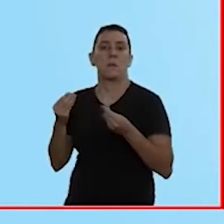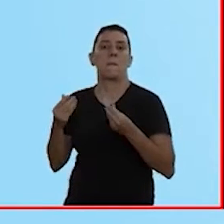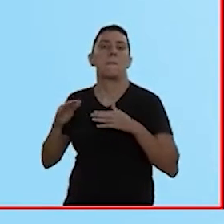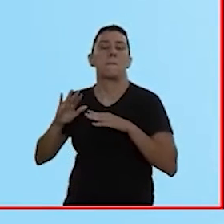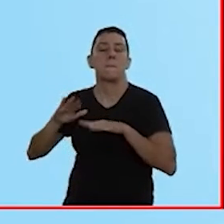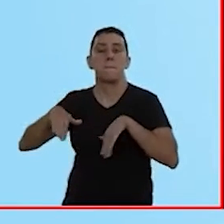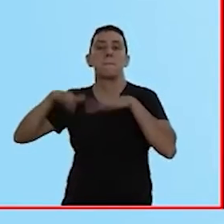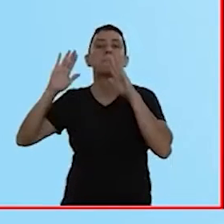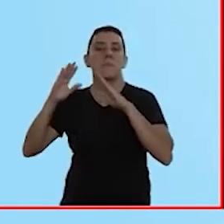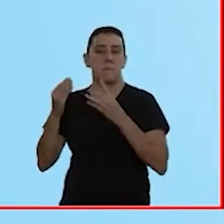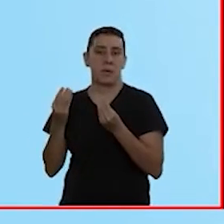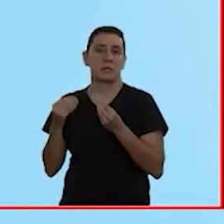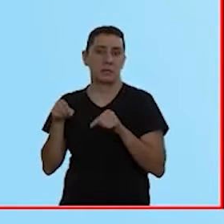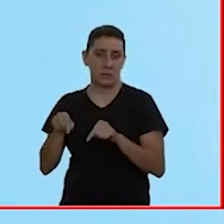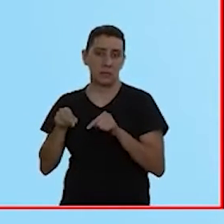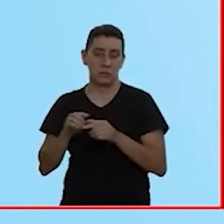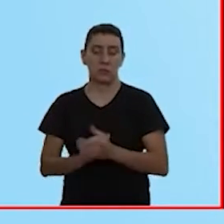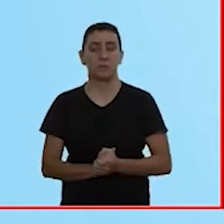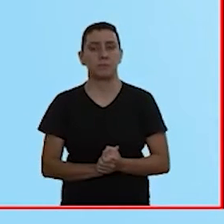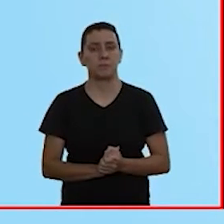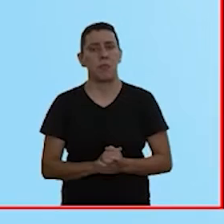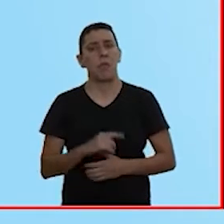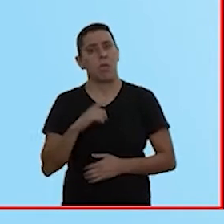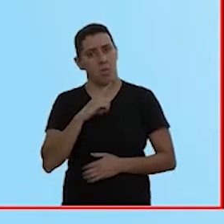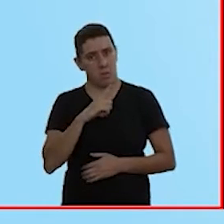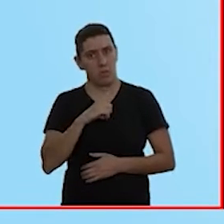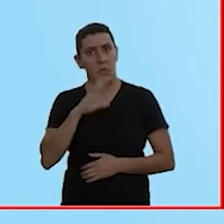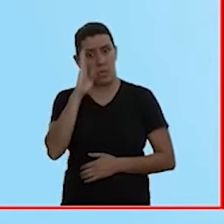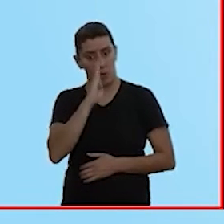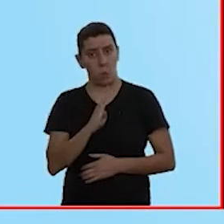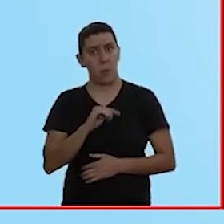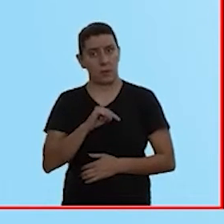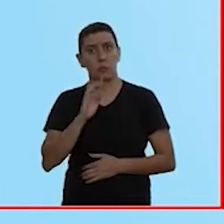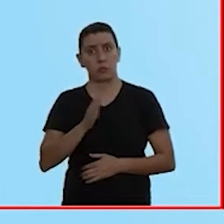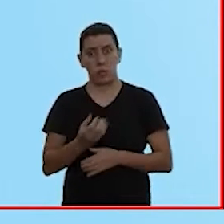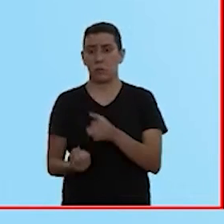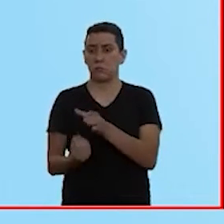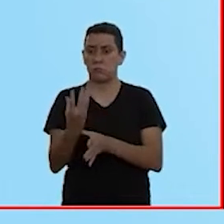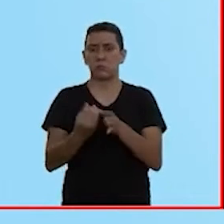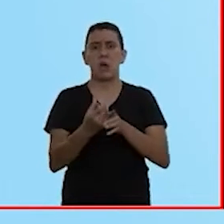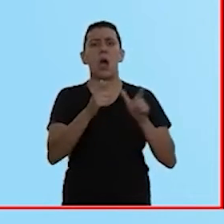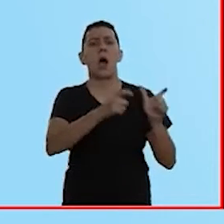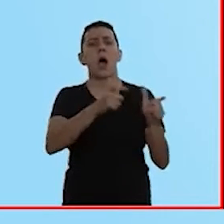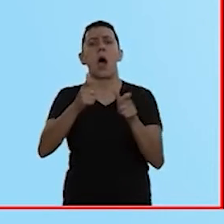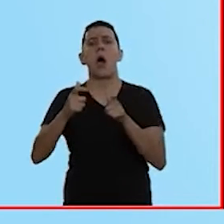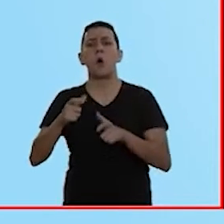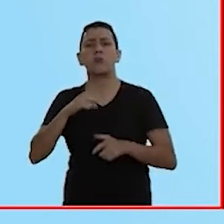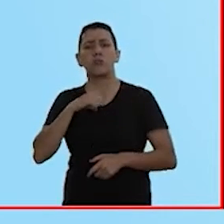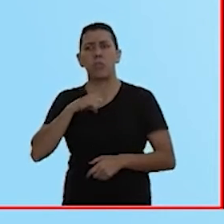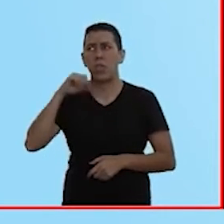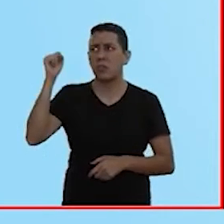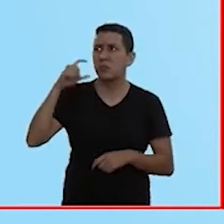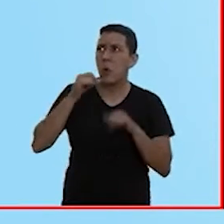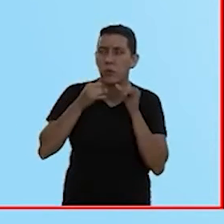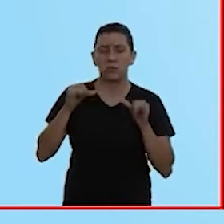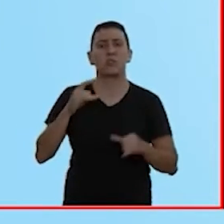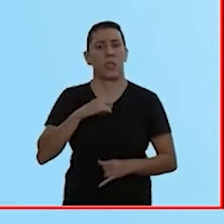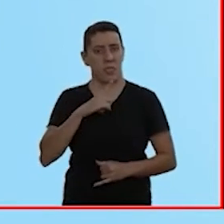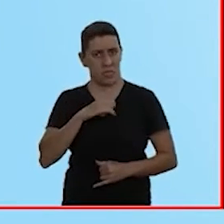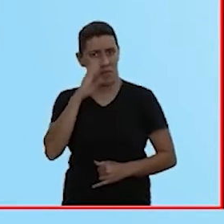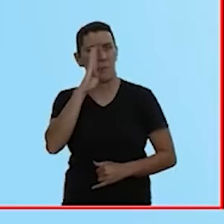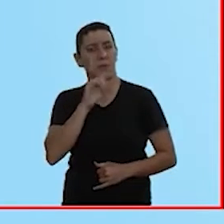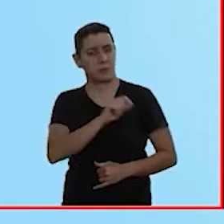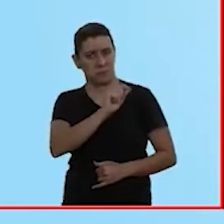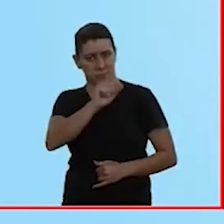números de instalações nós temos um número muito grande e impotência instalada é por incitação ao